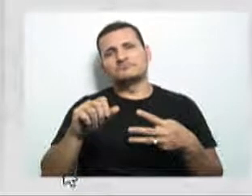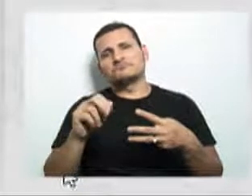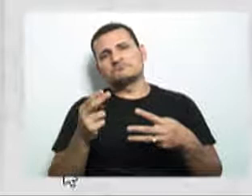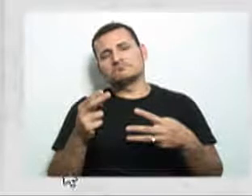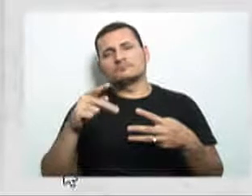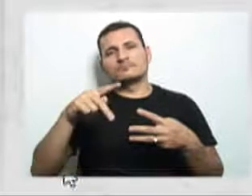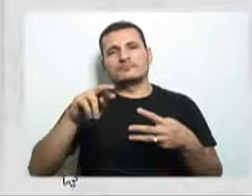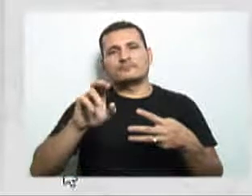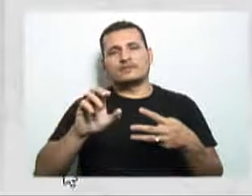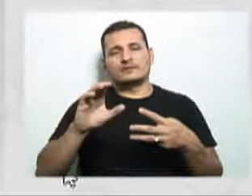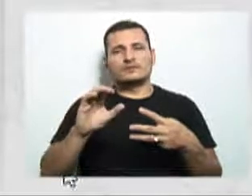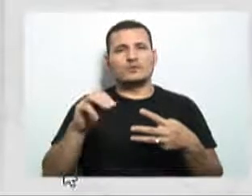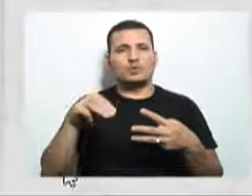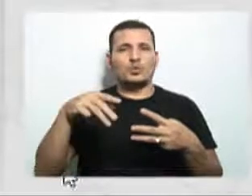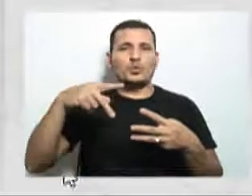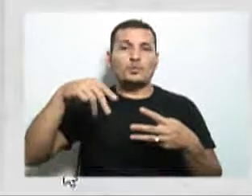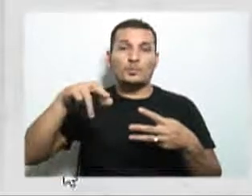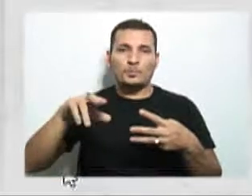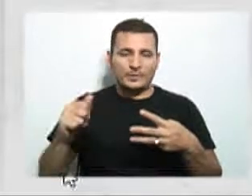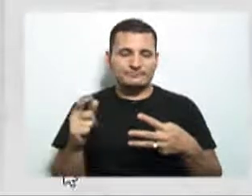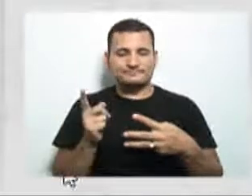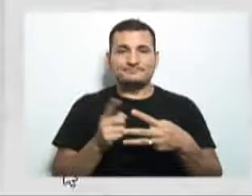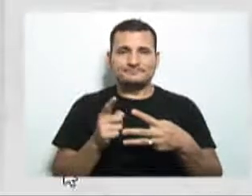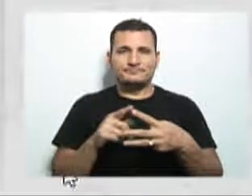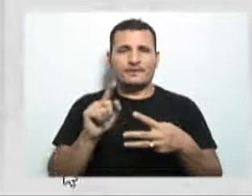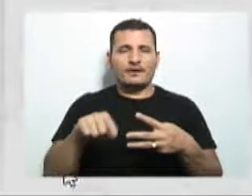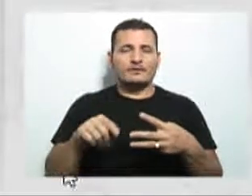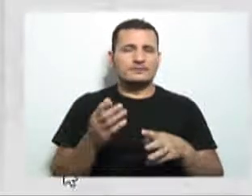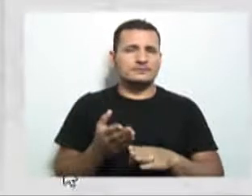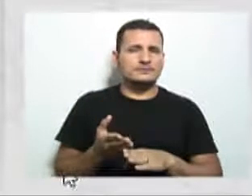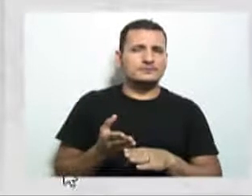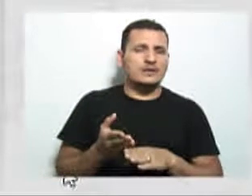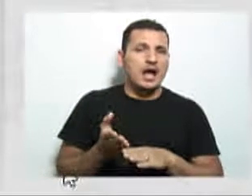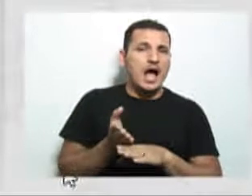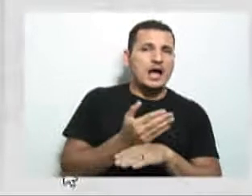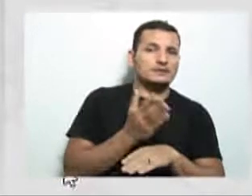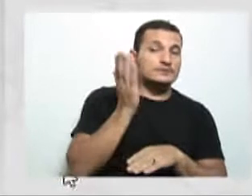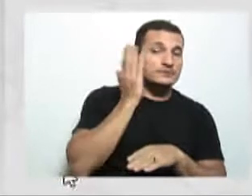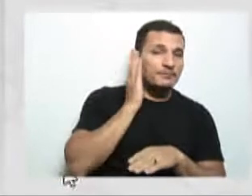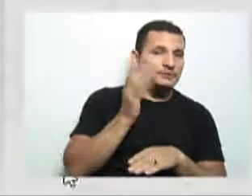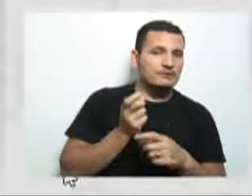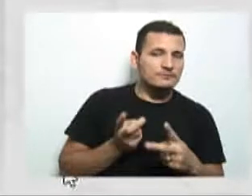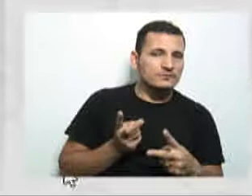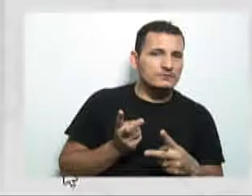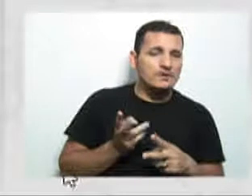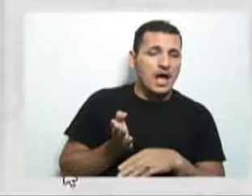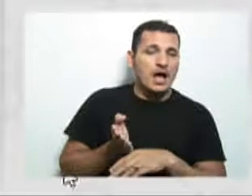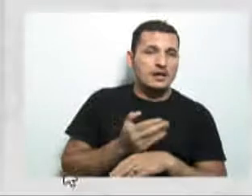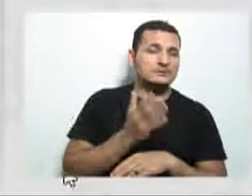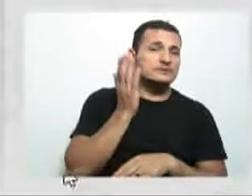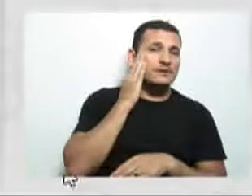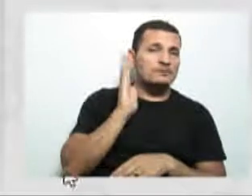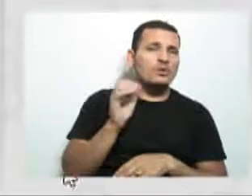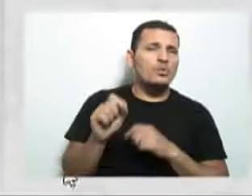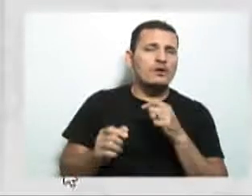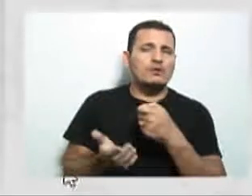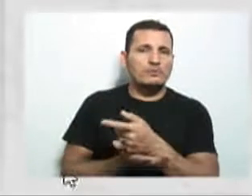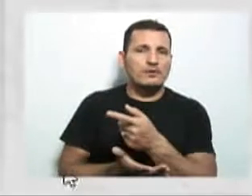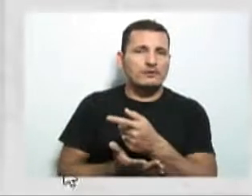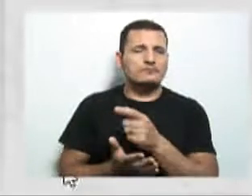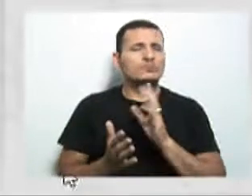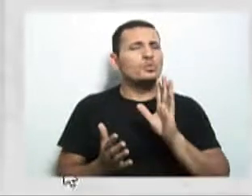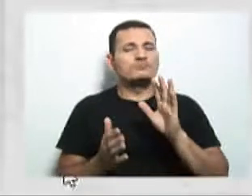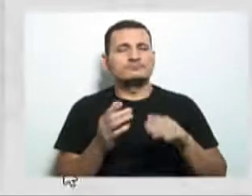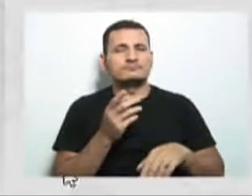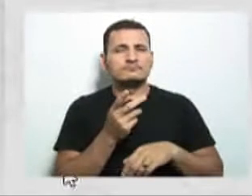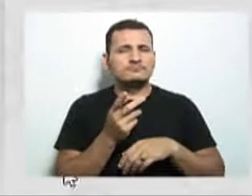que está sendo negociado? Então vá para lá já sabendo. Mas não só isso. Procure também informações sobre a